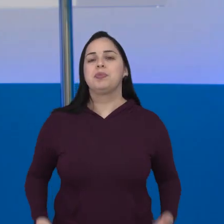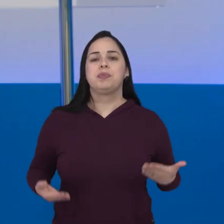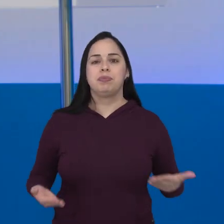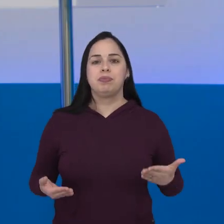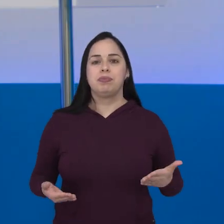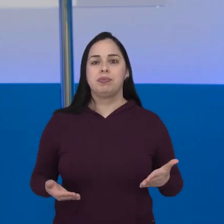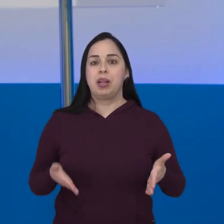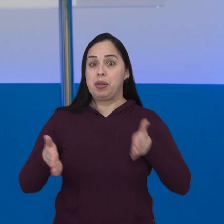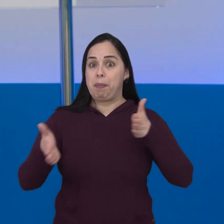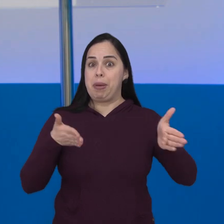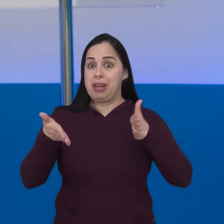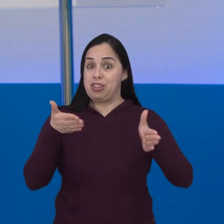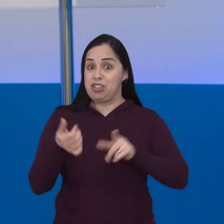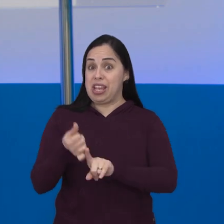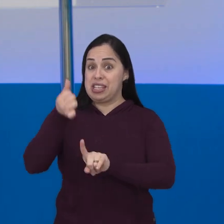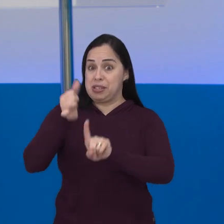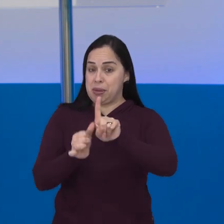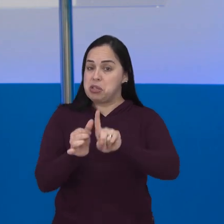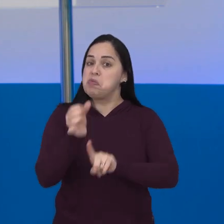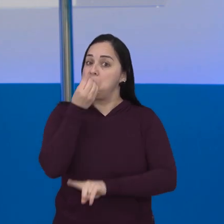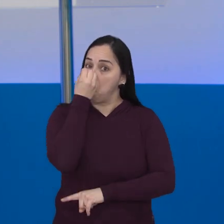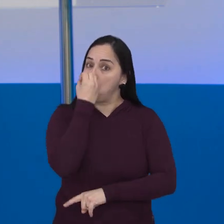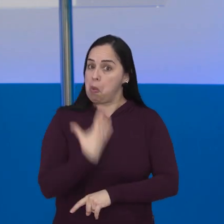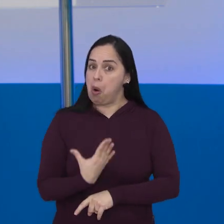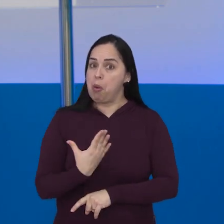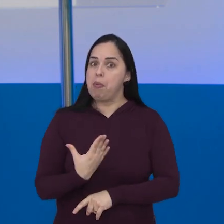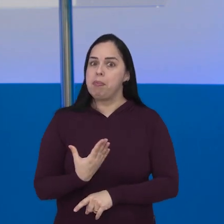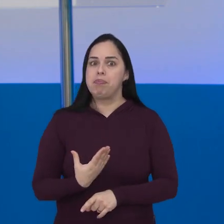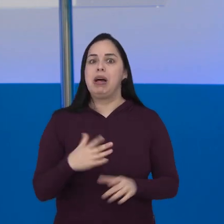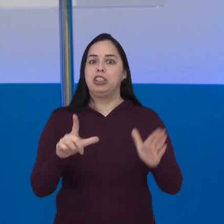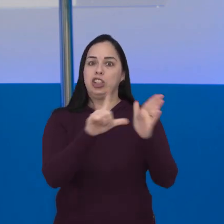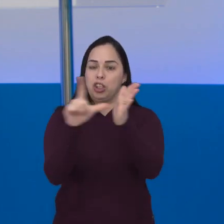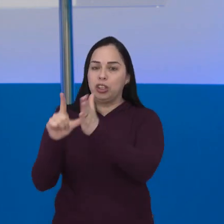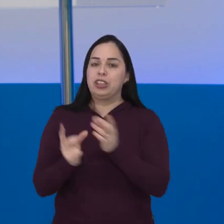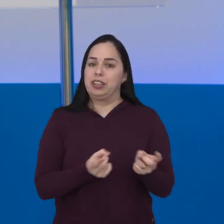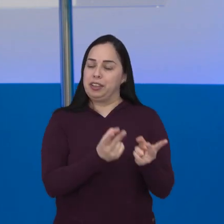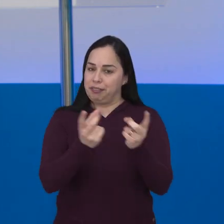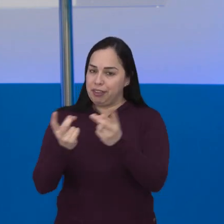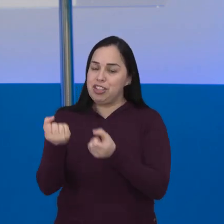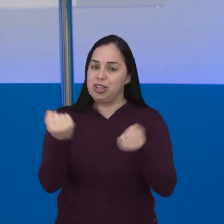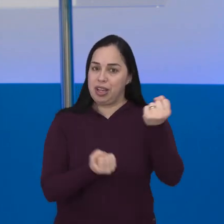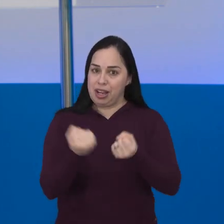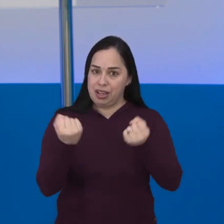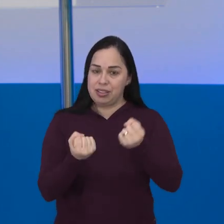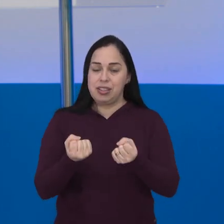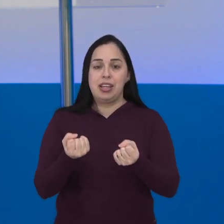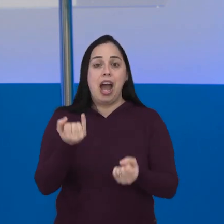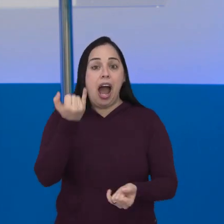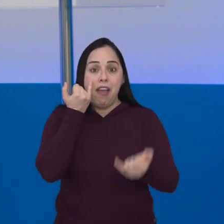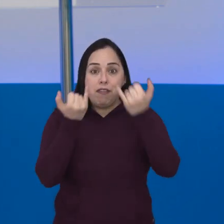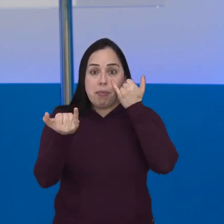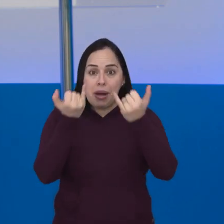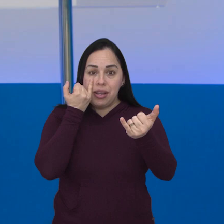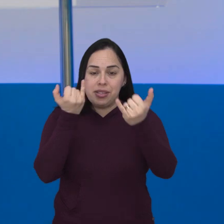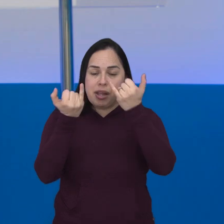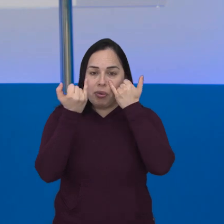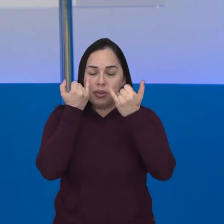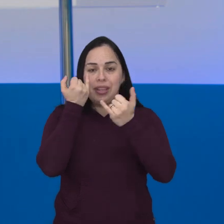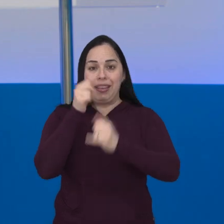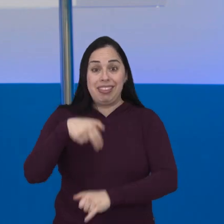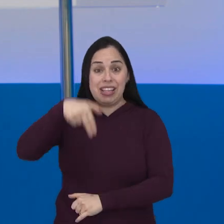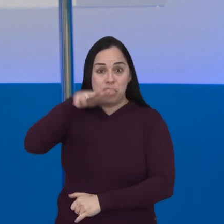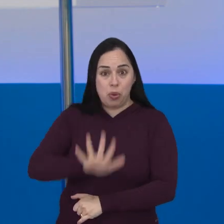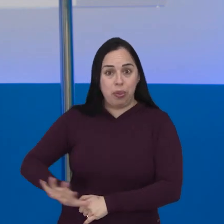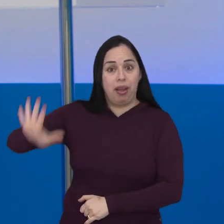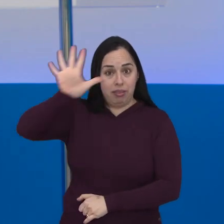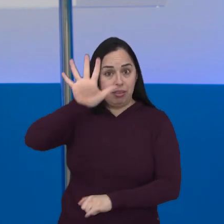E o primeiro semestre deste ano foi positivo para as concessionárias de carro no país. Segundo dados da Federação Nacional da Distribuição